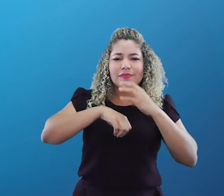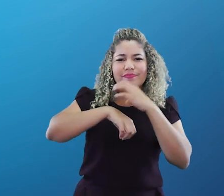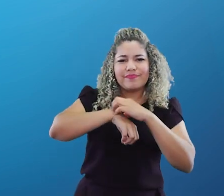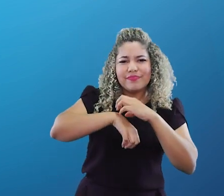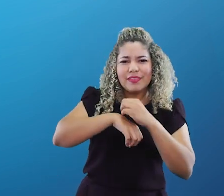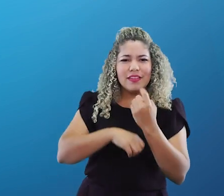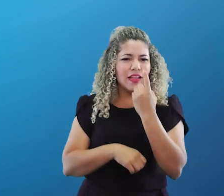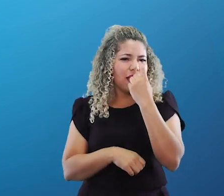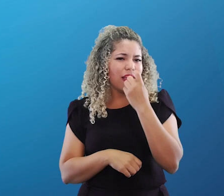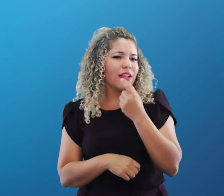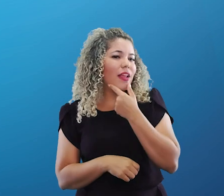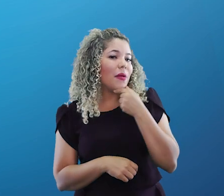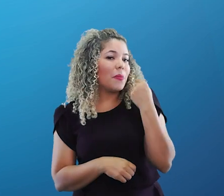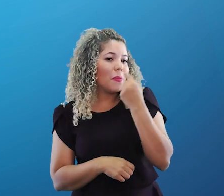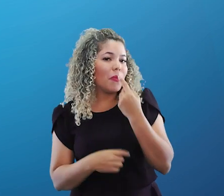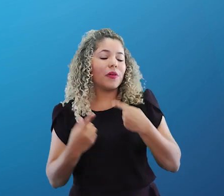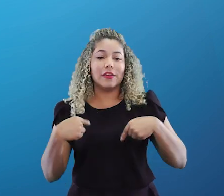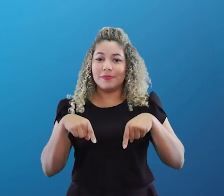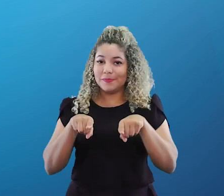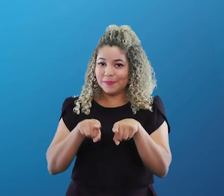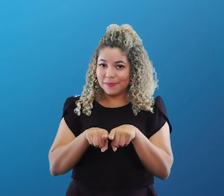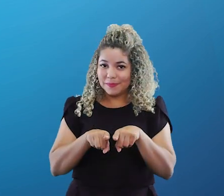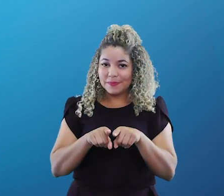nariz e boca também.